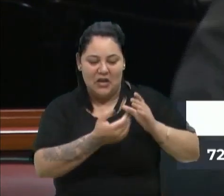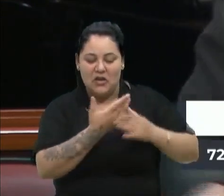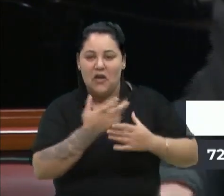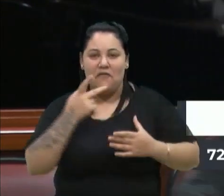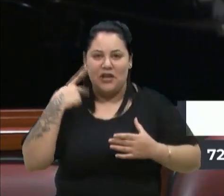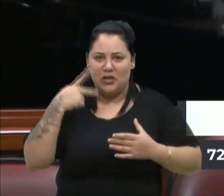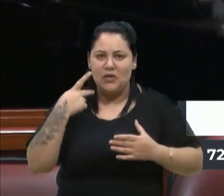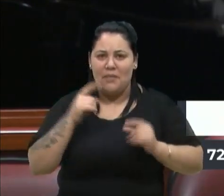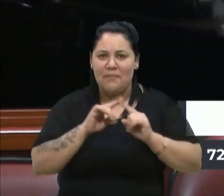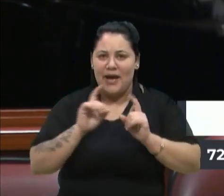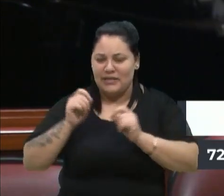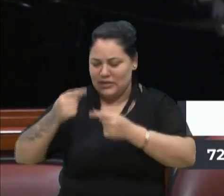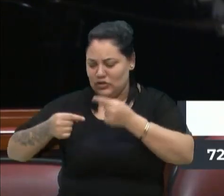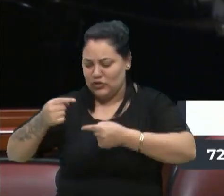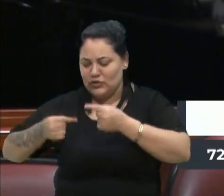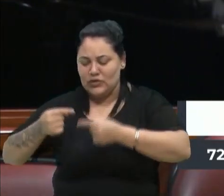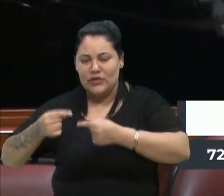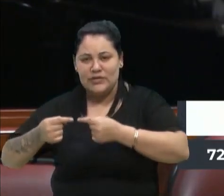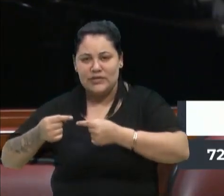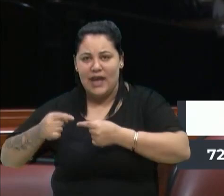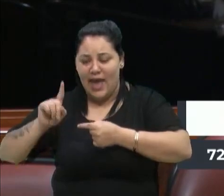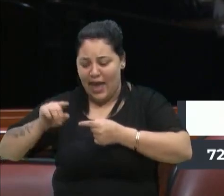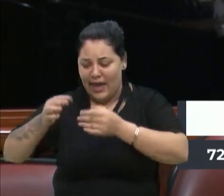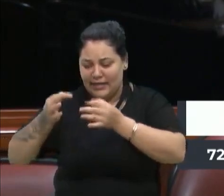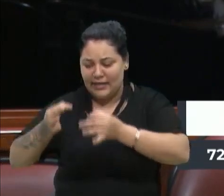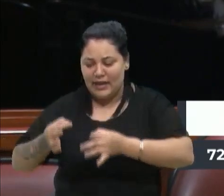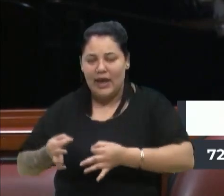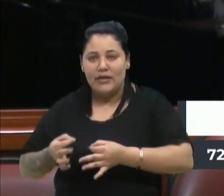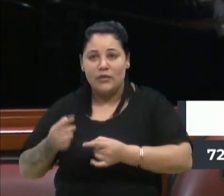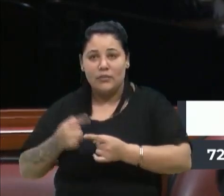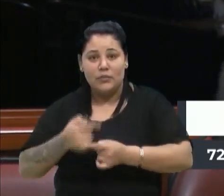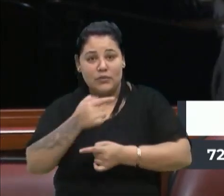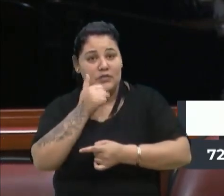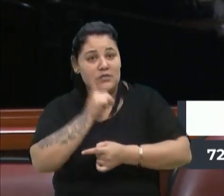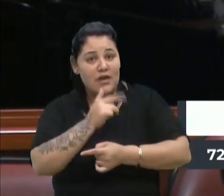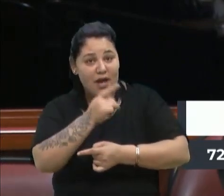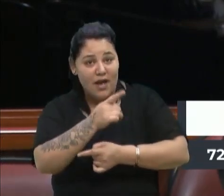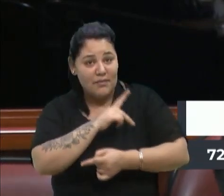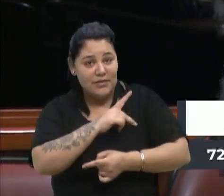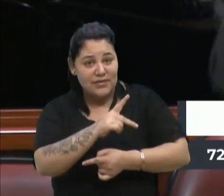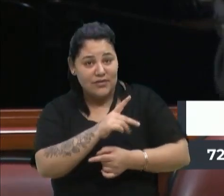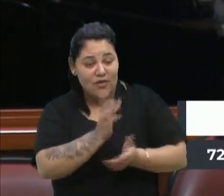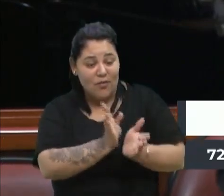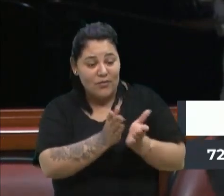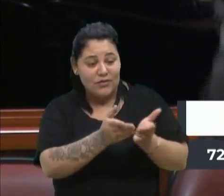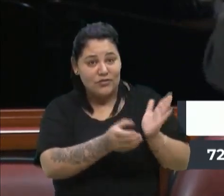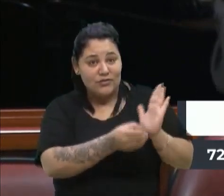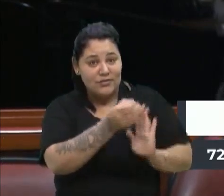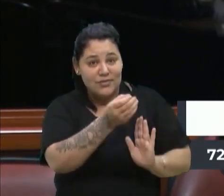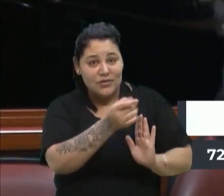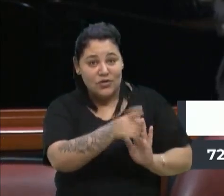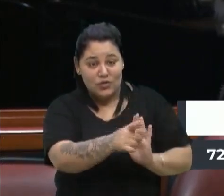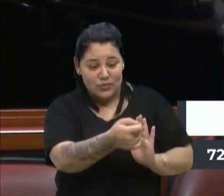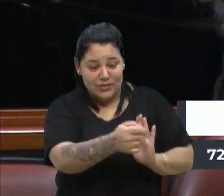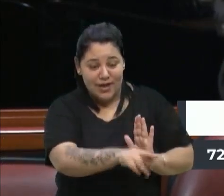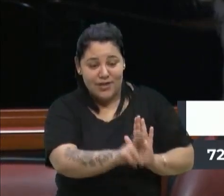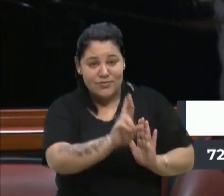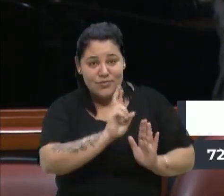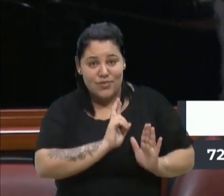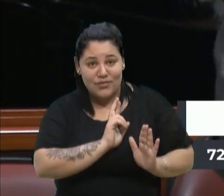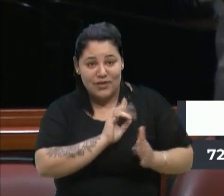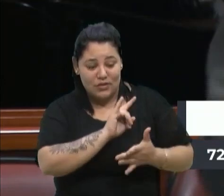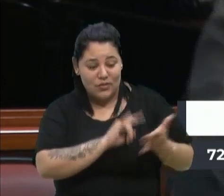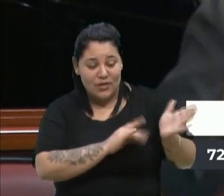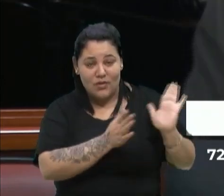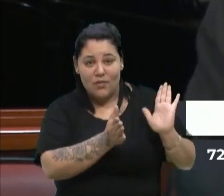vereadora, mas as discussões são personalizadas, porque a senhora é presidente da Comissão de Orçamento e responde pelo parecer